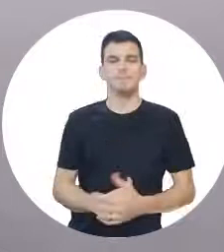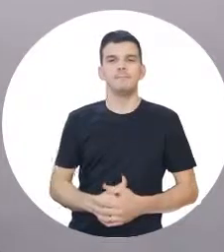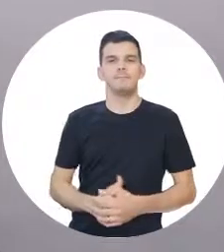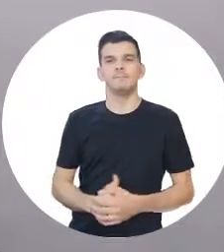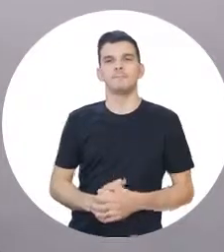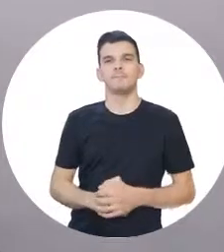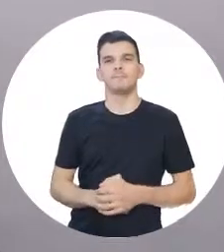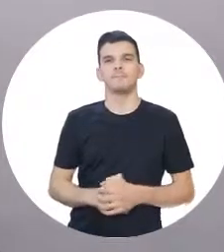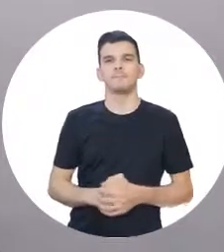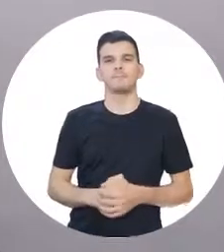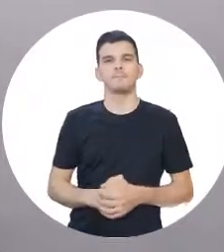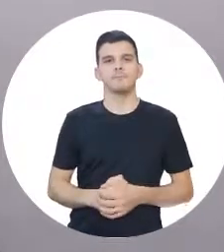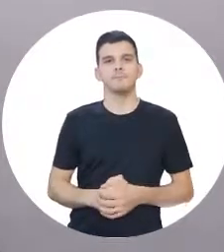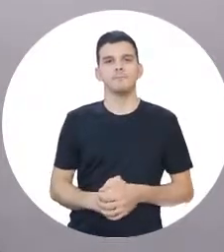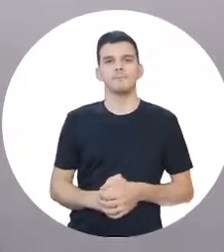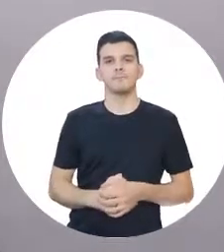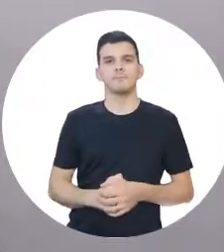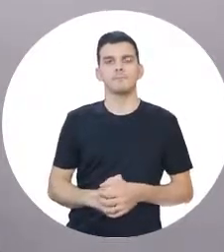fluorídrico.